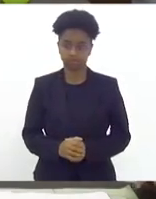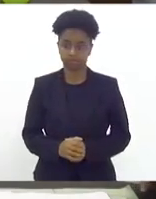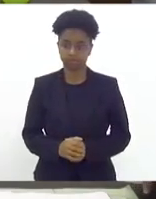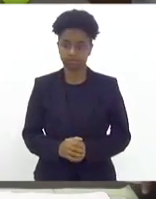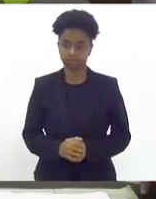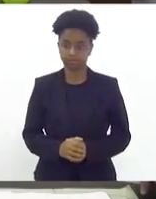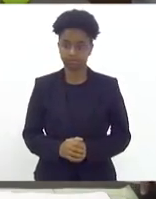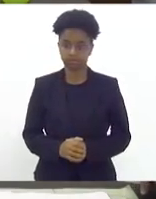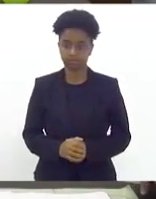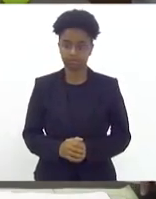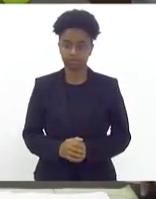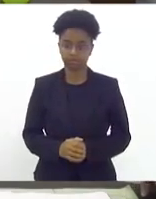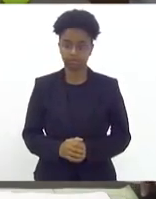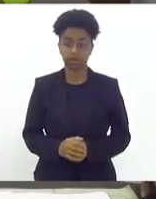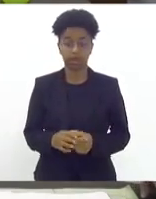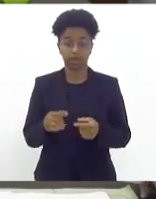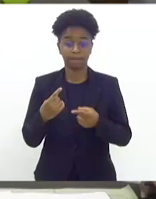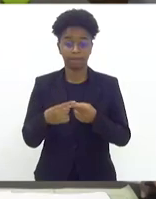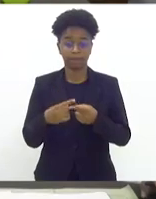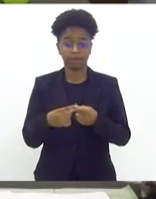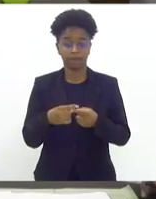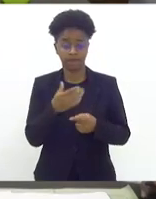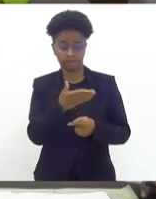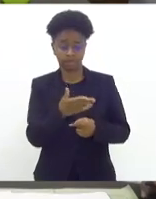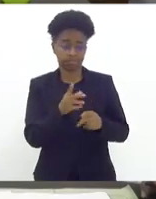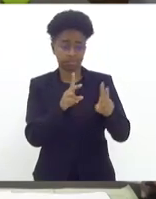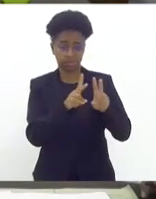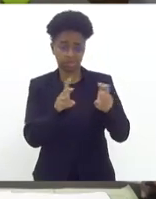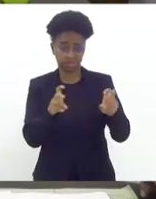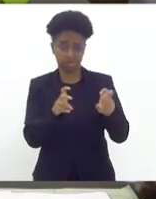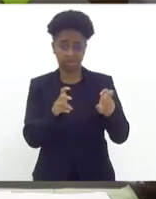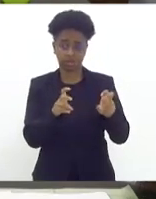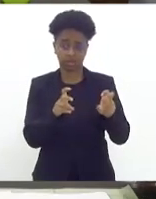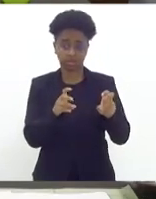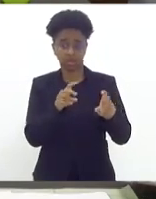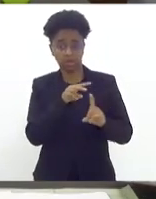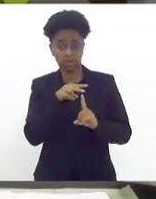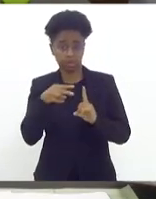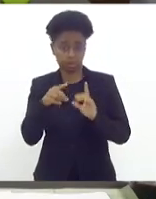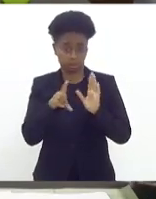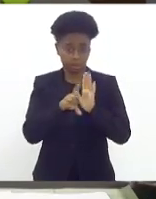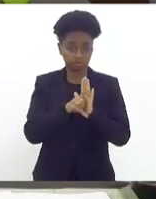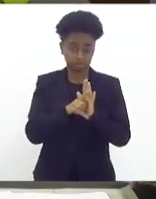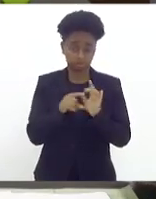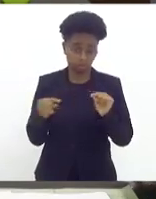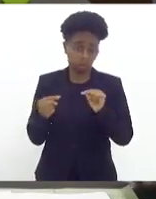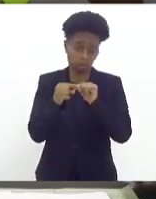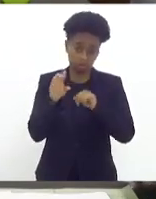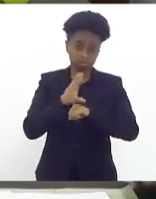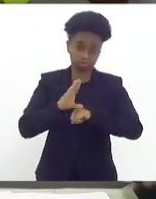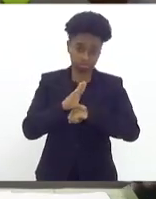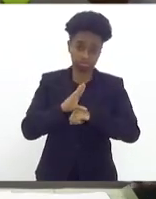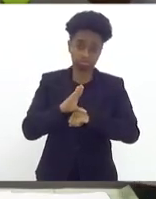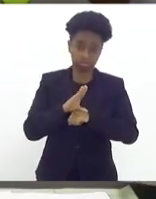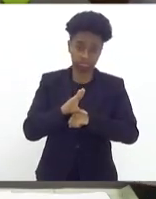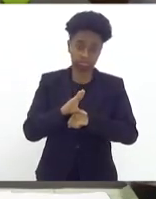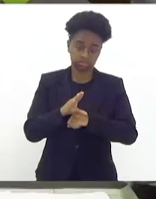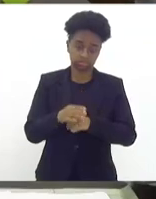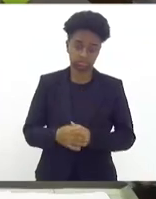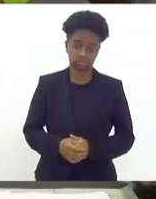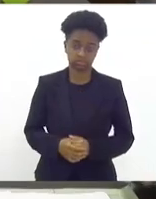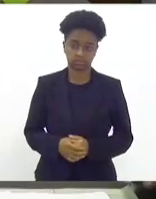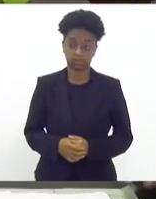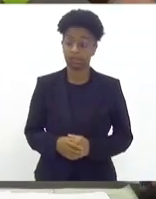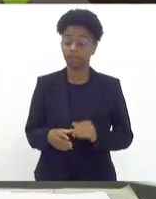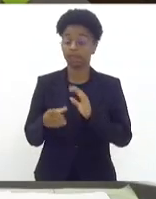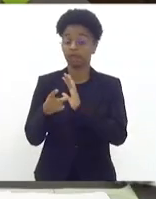mérito. Acaba adentrando no mérito da matéria. Isso. Do ponto de vista rapidinho, legal, só. O projeto é constitucional. As emendas são constitucionais. Eu só ia sugerir a